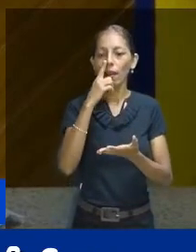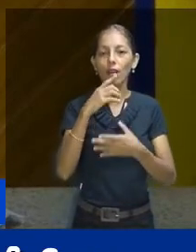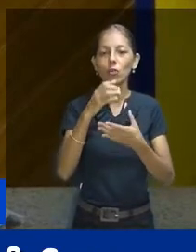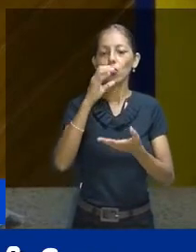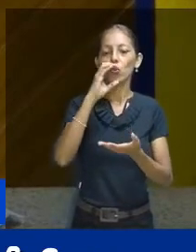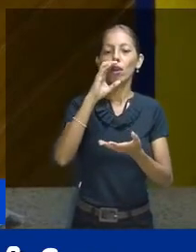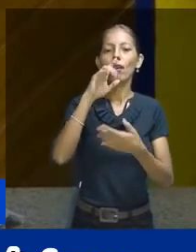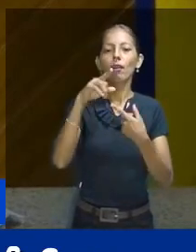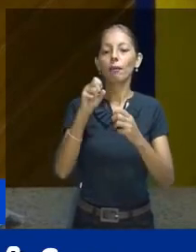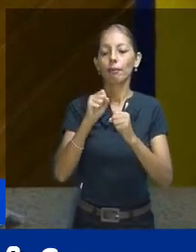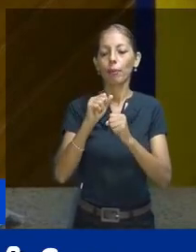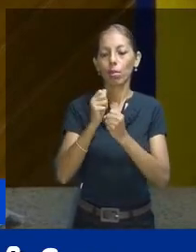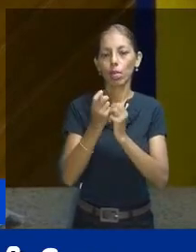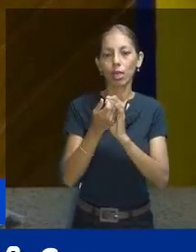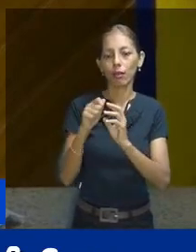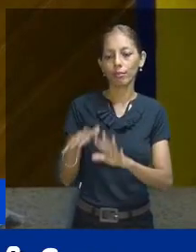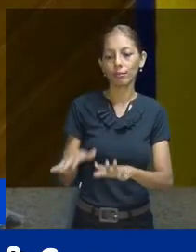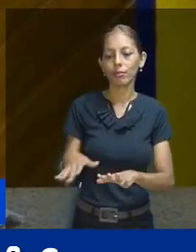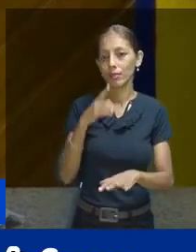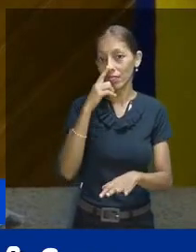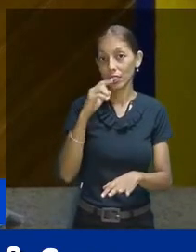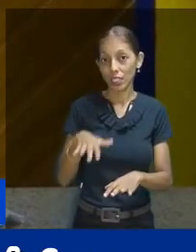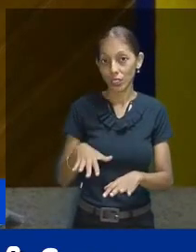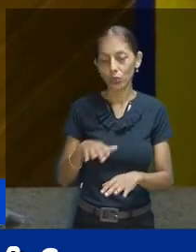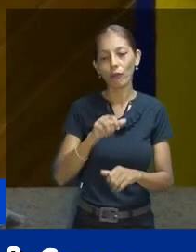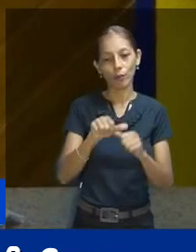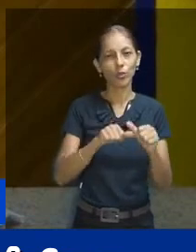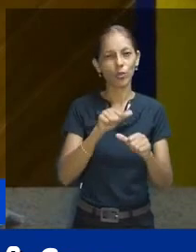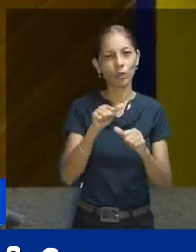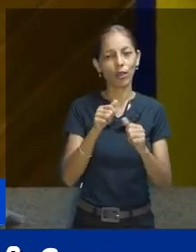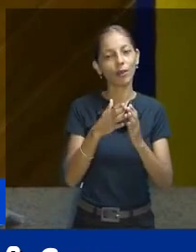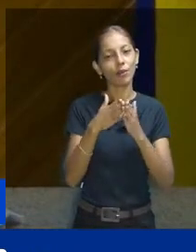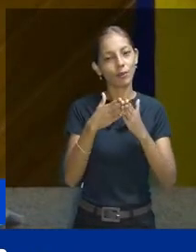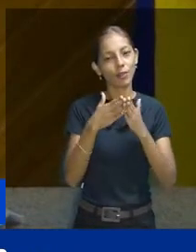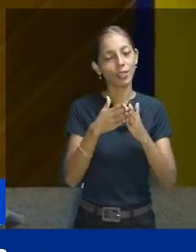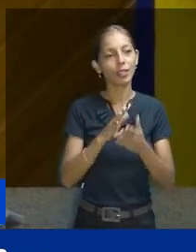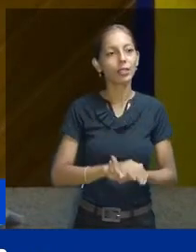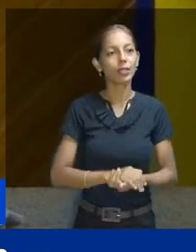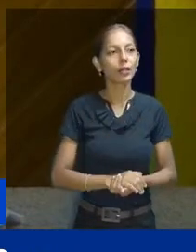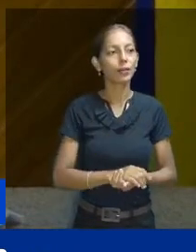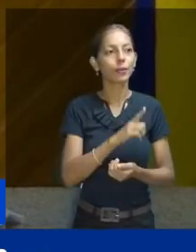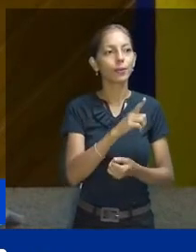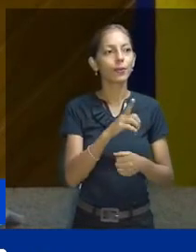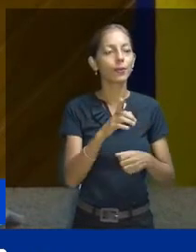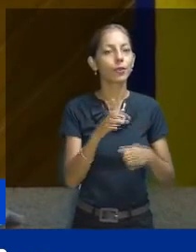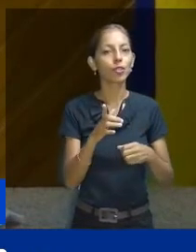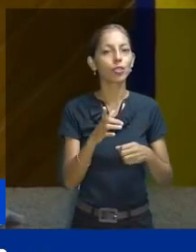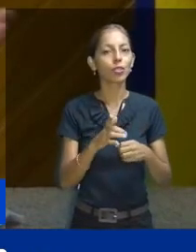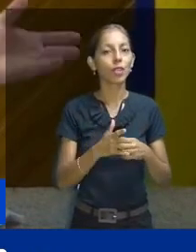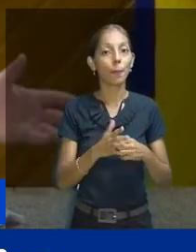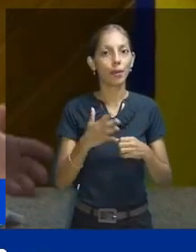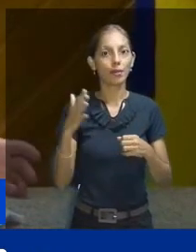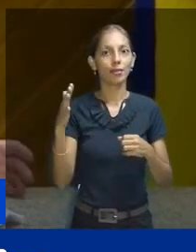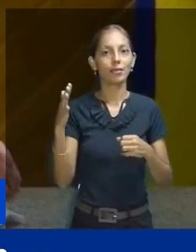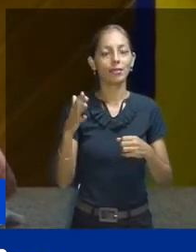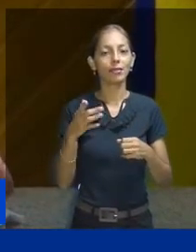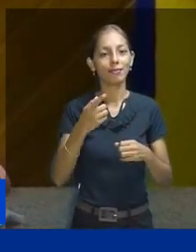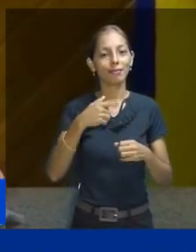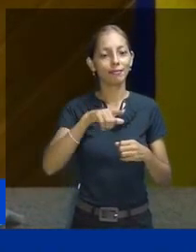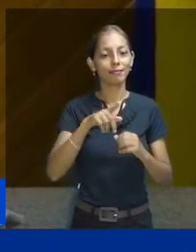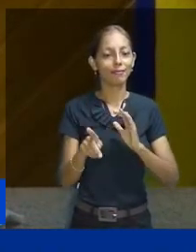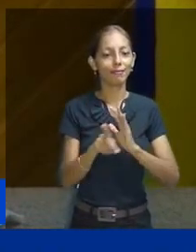com muito carinho, pessoal, porque esse diamante, ele é nosso. Nós fomos todos nós, né, e o doutor Juscelio hoje é uma prova